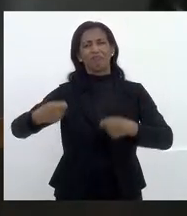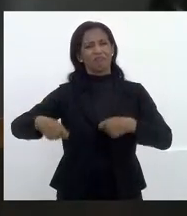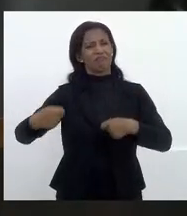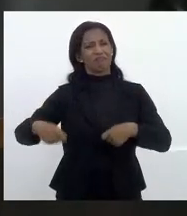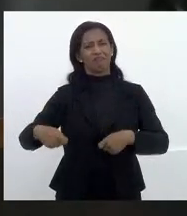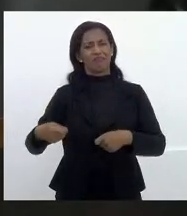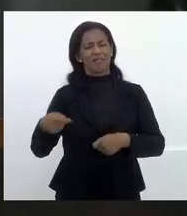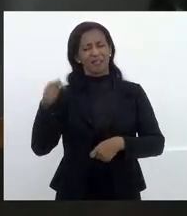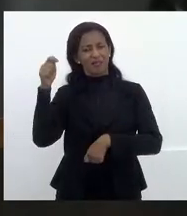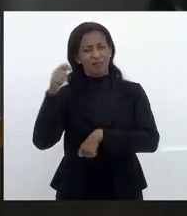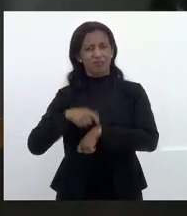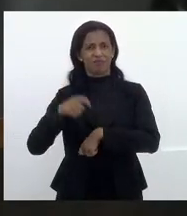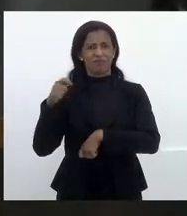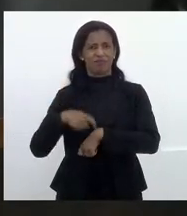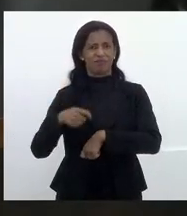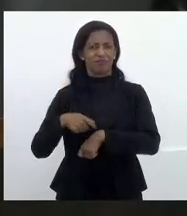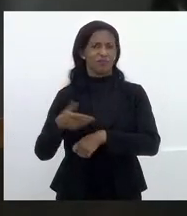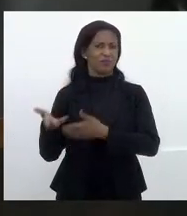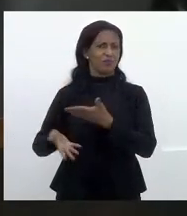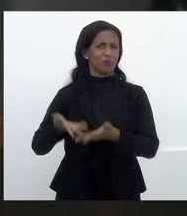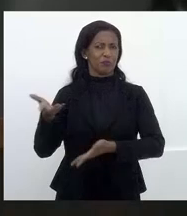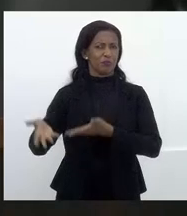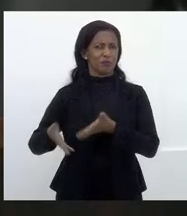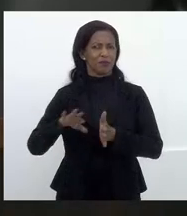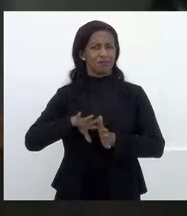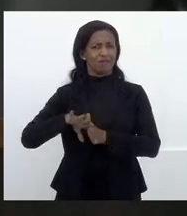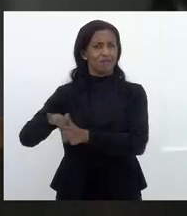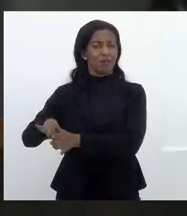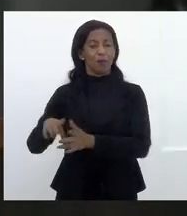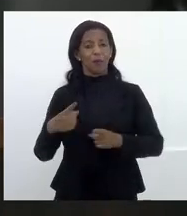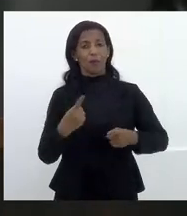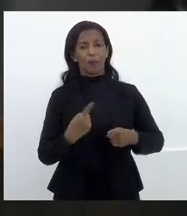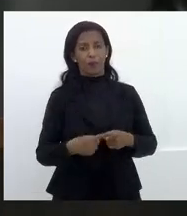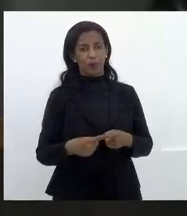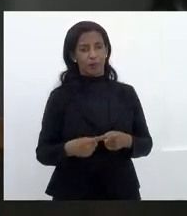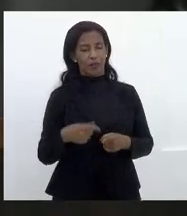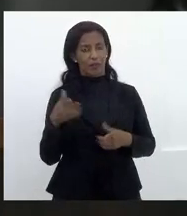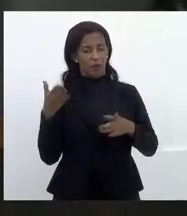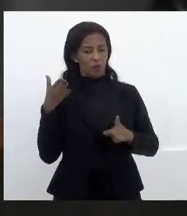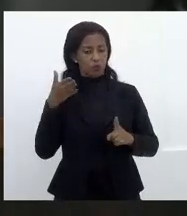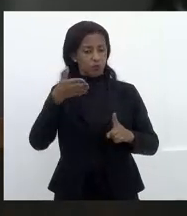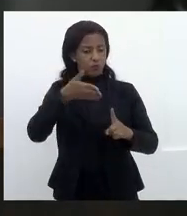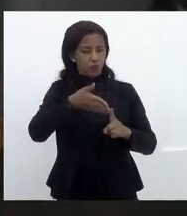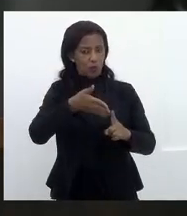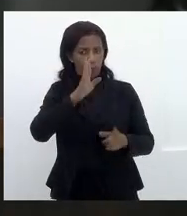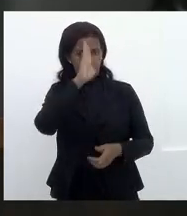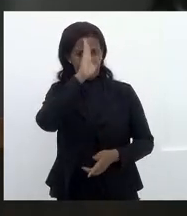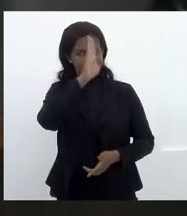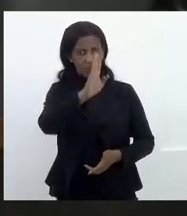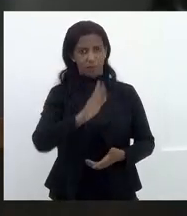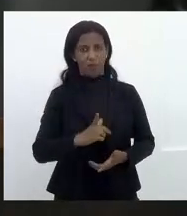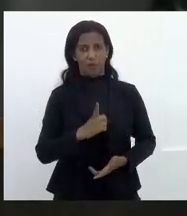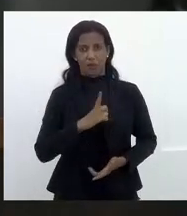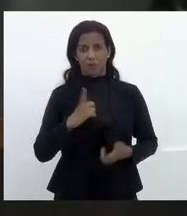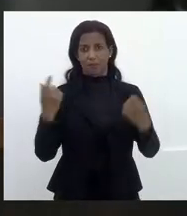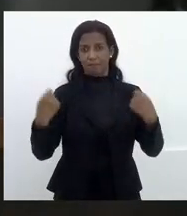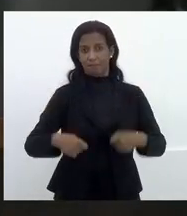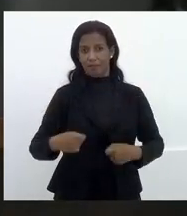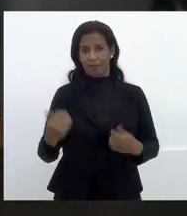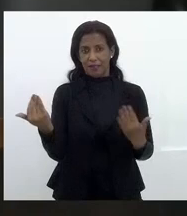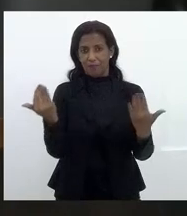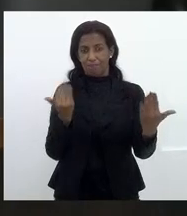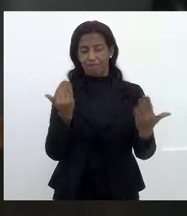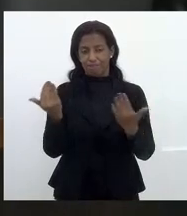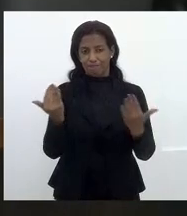tratados nesse momento é porque a questão central que tem que ter a